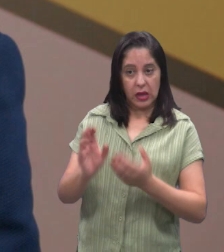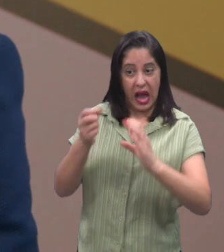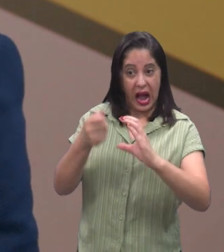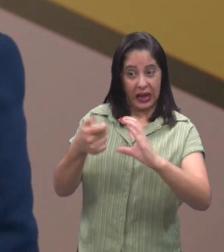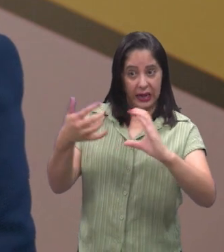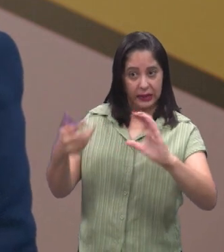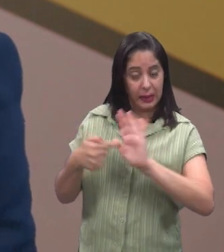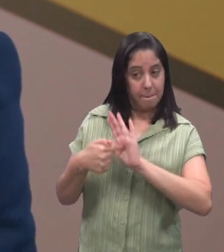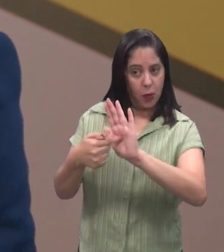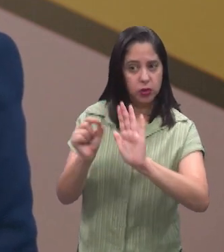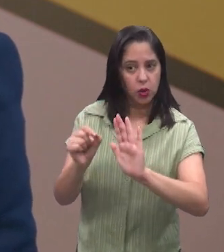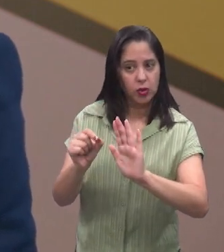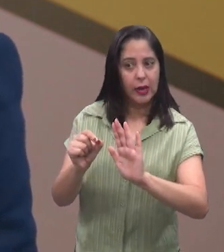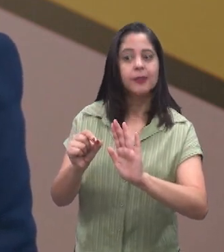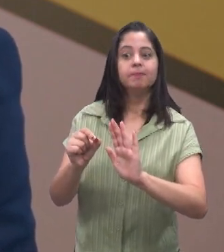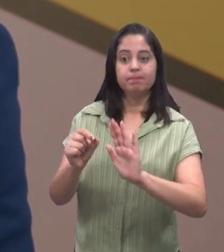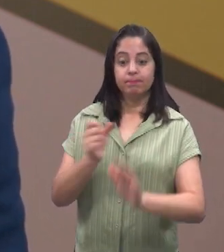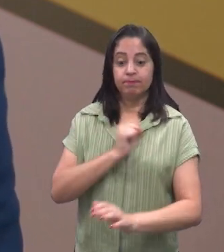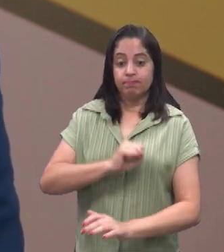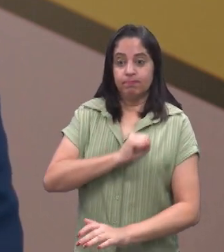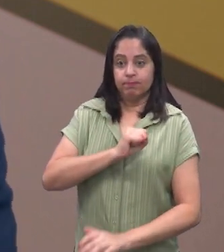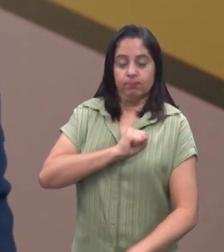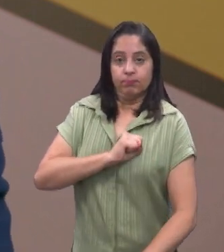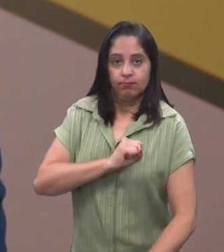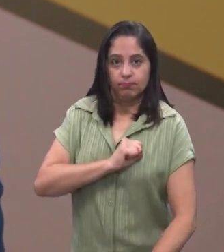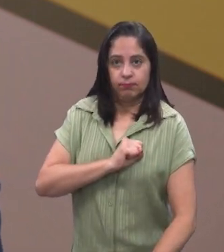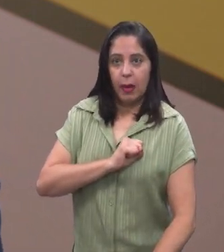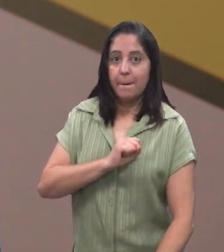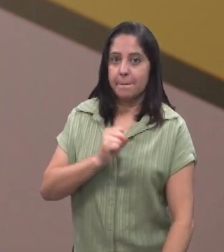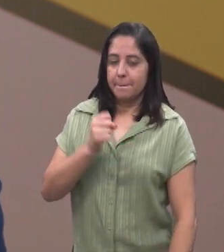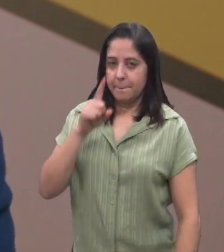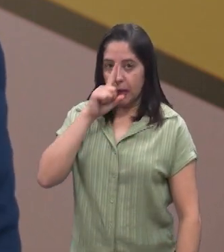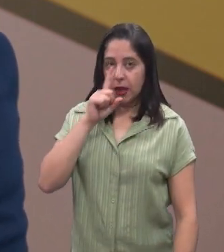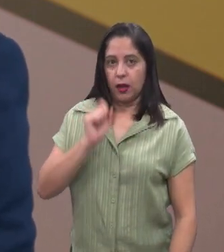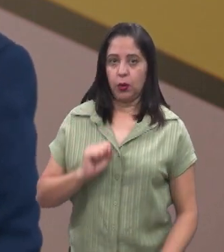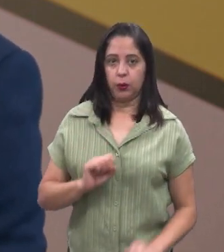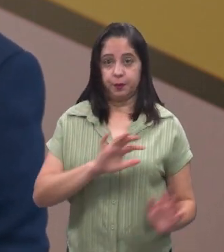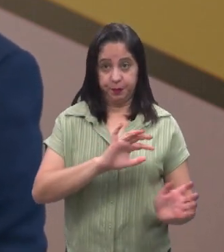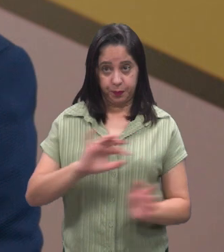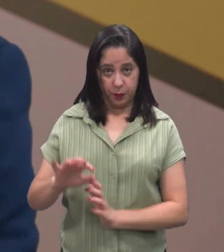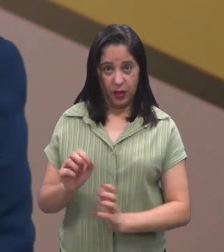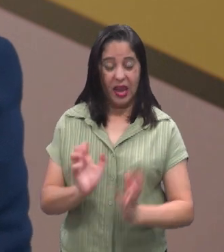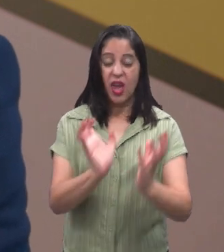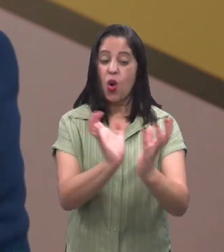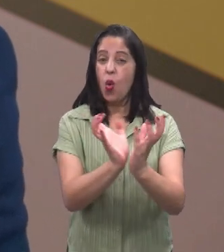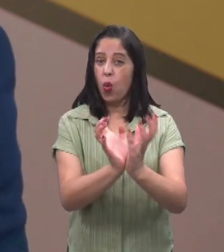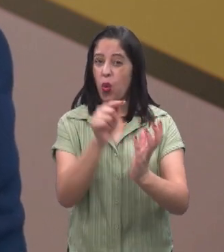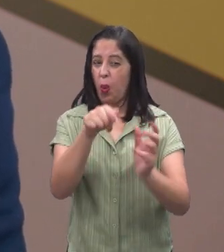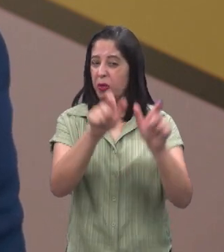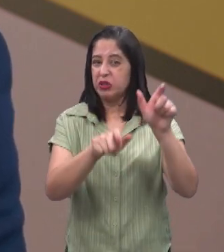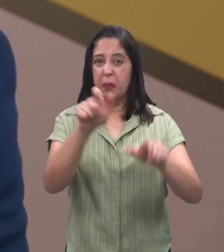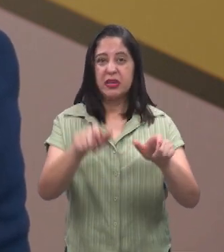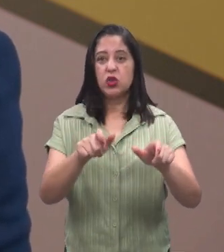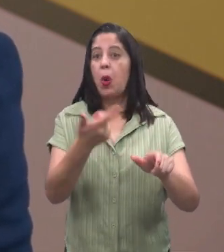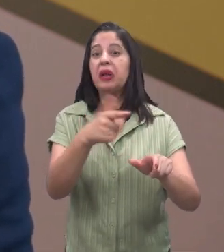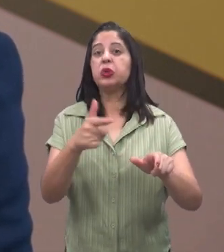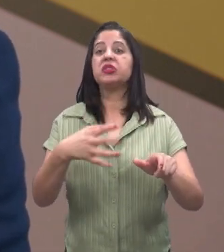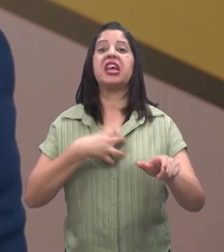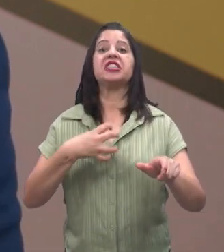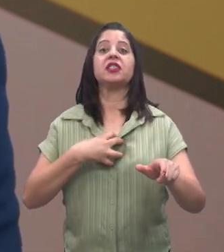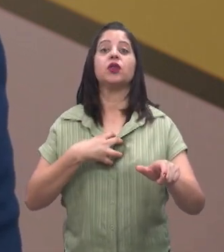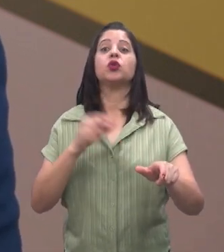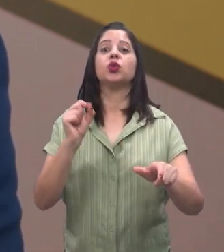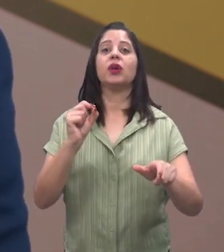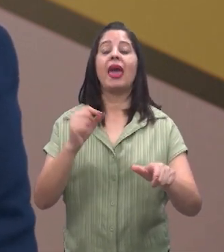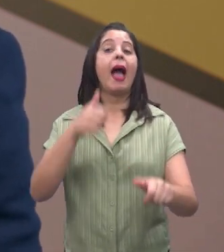em consideração você ter que agir rápido. E qual é o grupo de pessoas que não tem essas manifestações? Mulheres, idosos